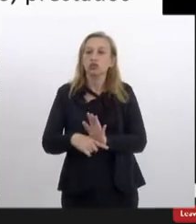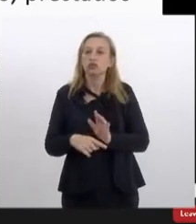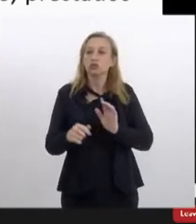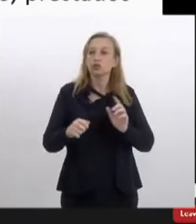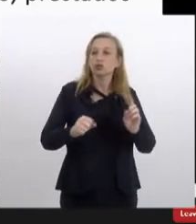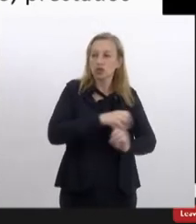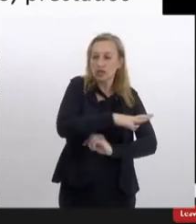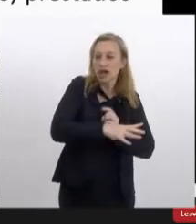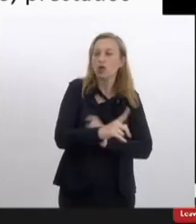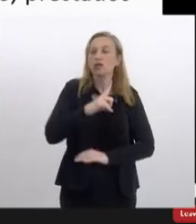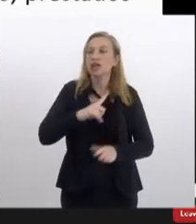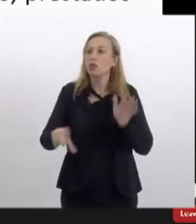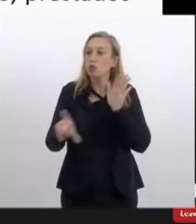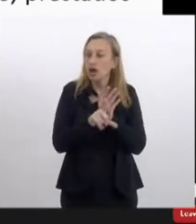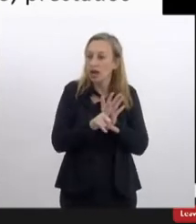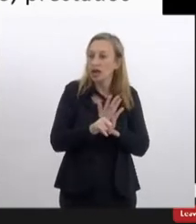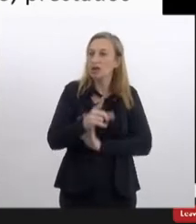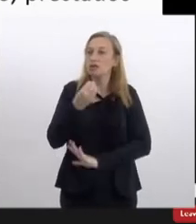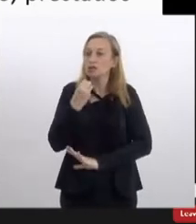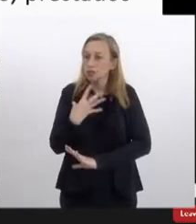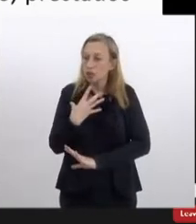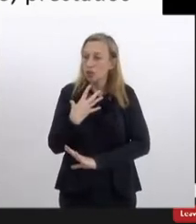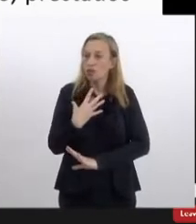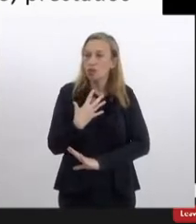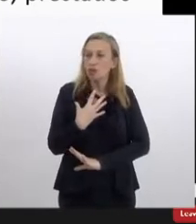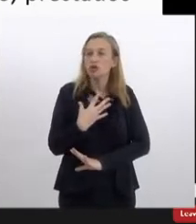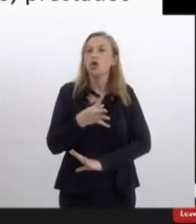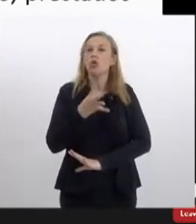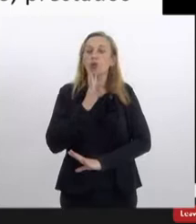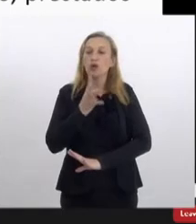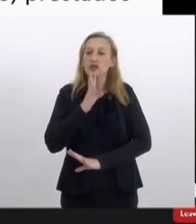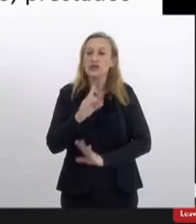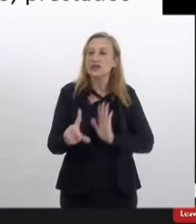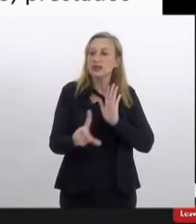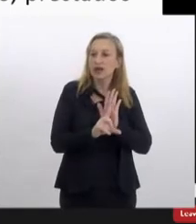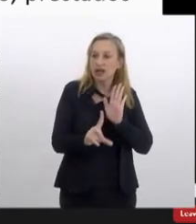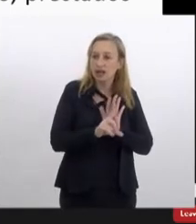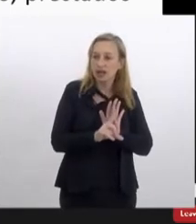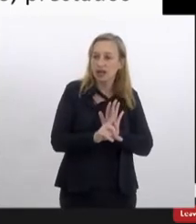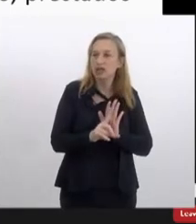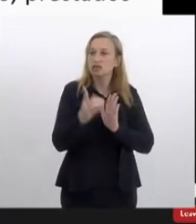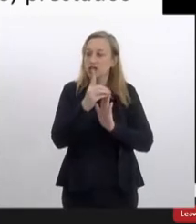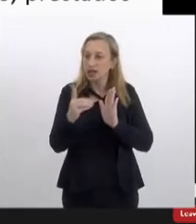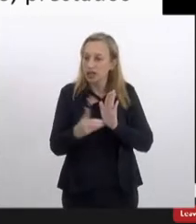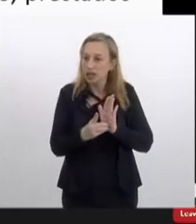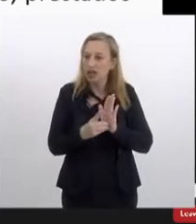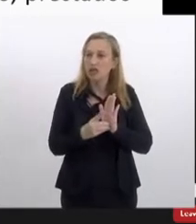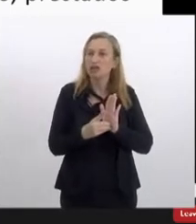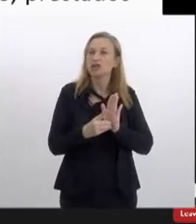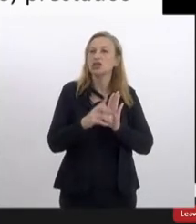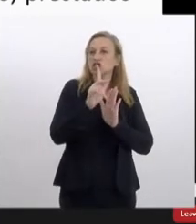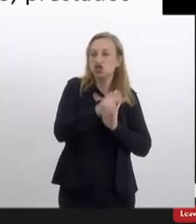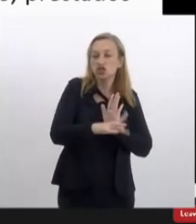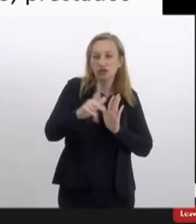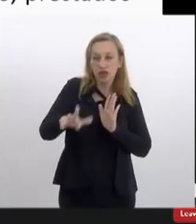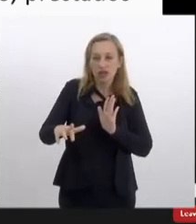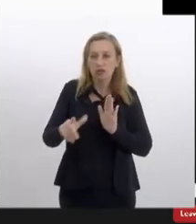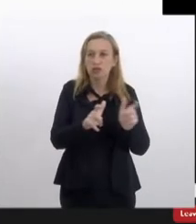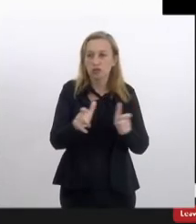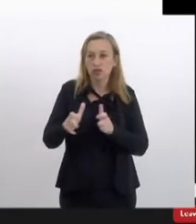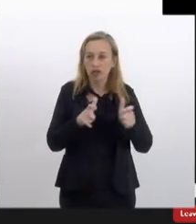uma legislação robusta, né? Elas são reconhecidas na lei, em decreto, né? E em diversas